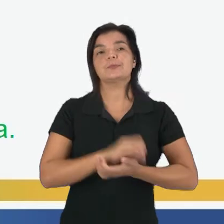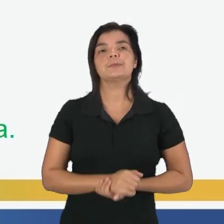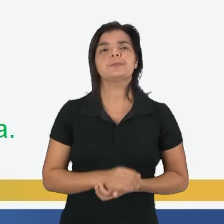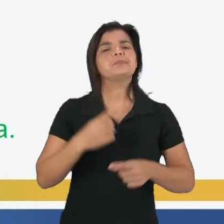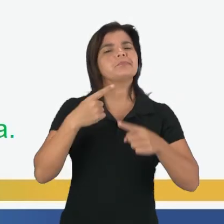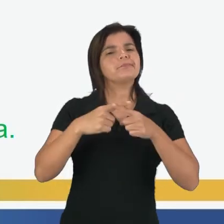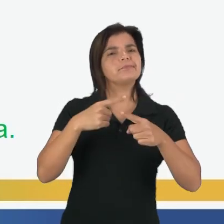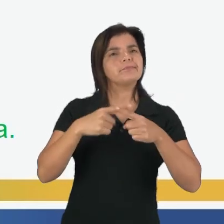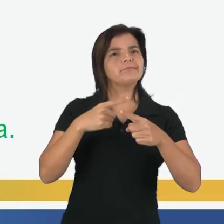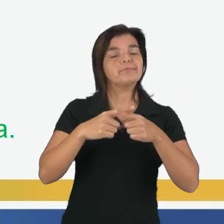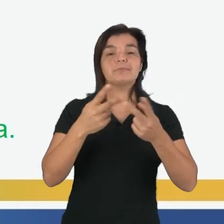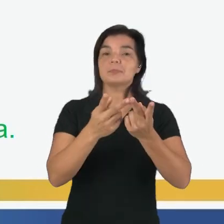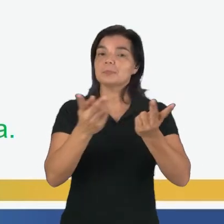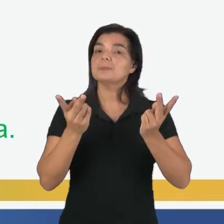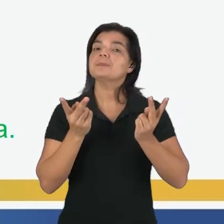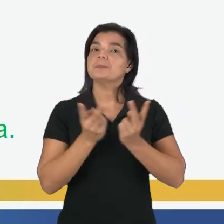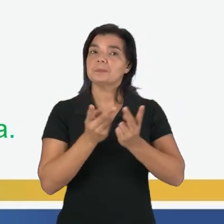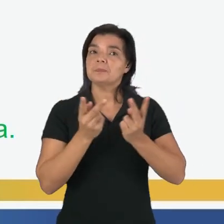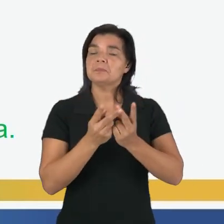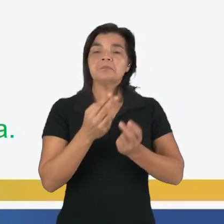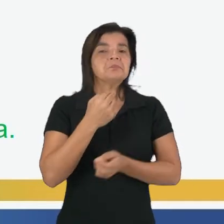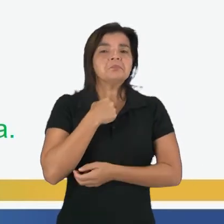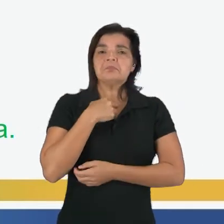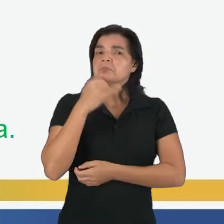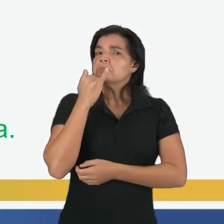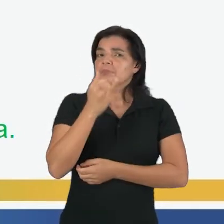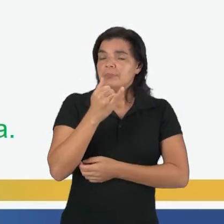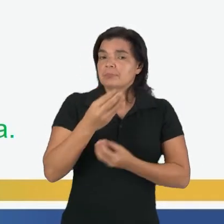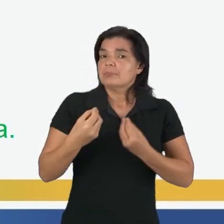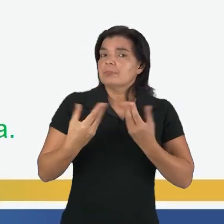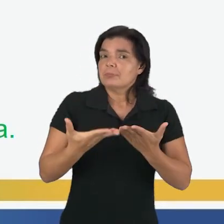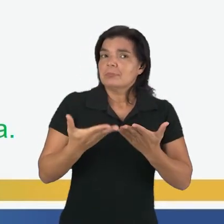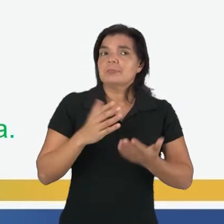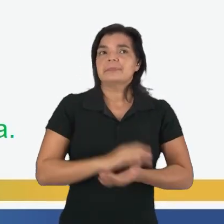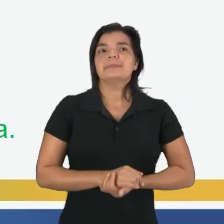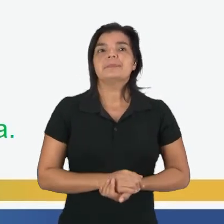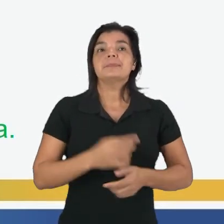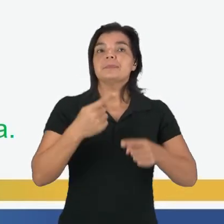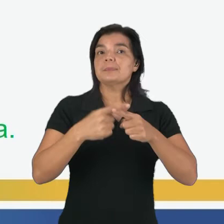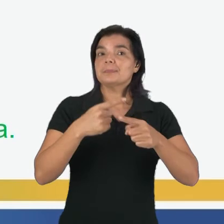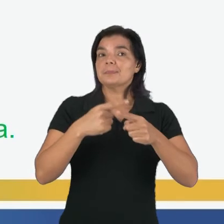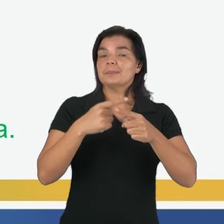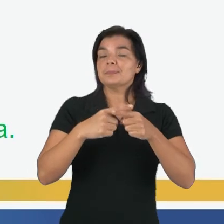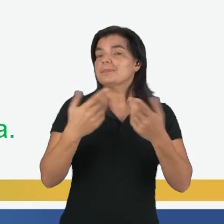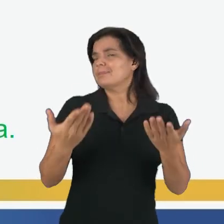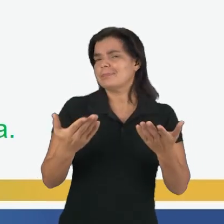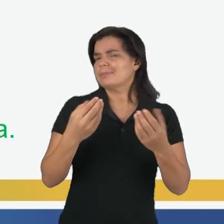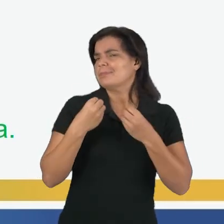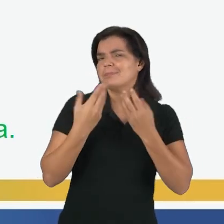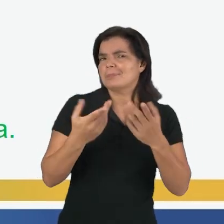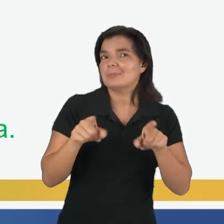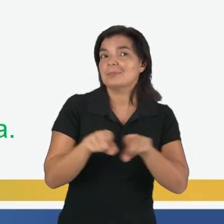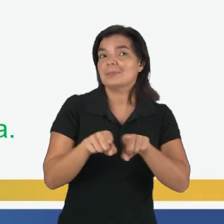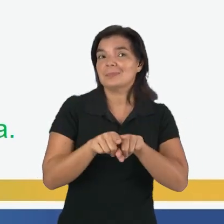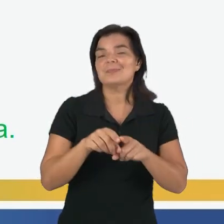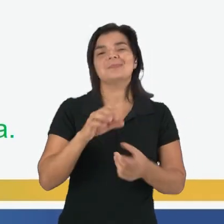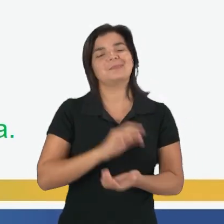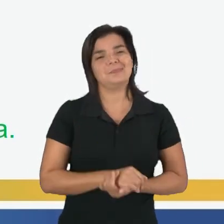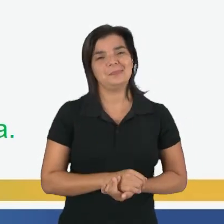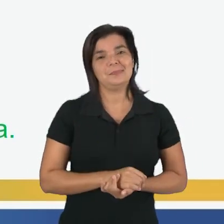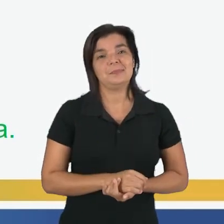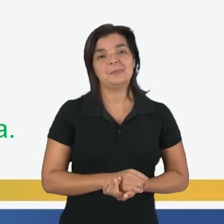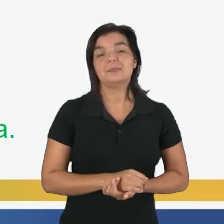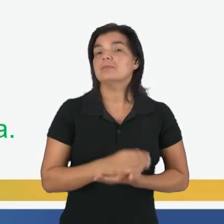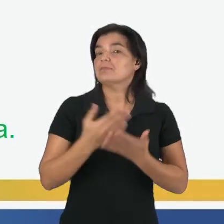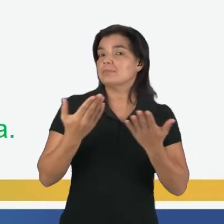por que o pizzaiolo disse que não fazia entrega? Por que ele falou, não faz entrega, só